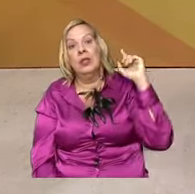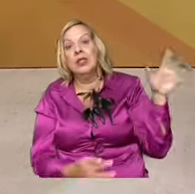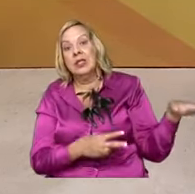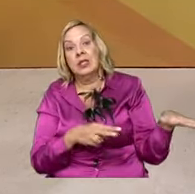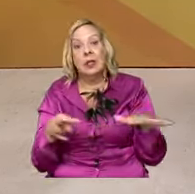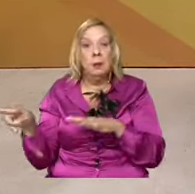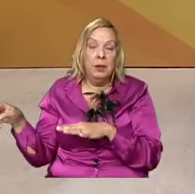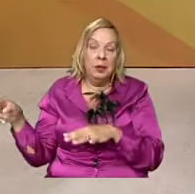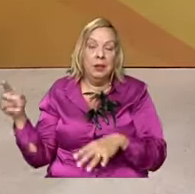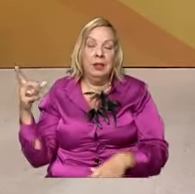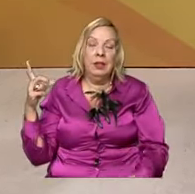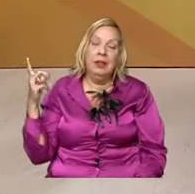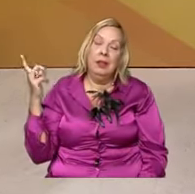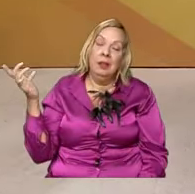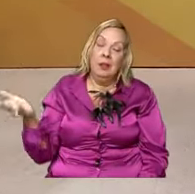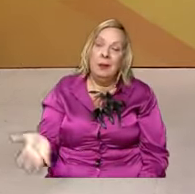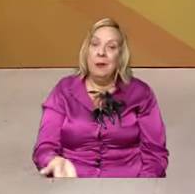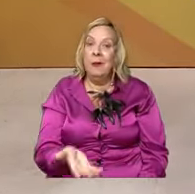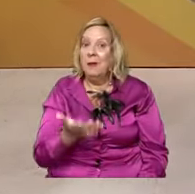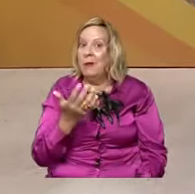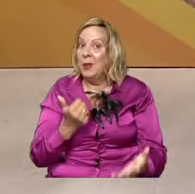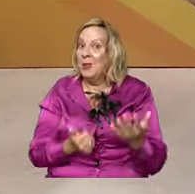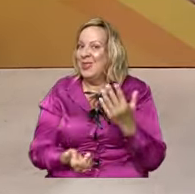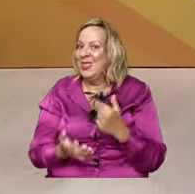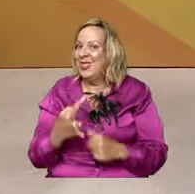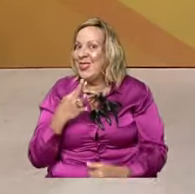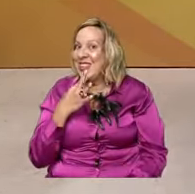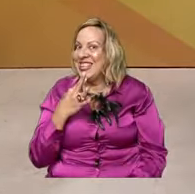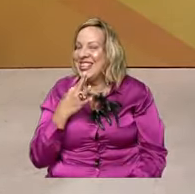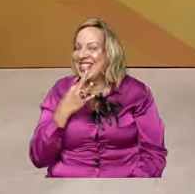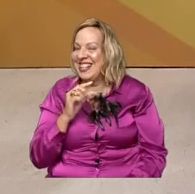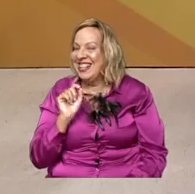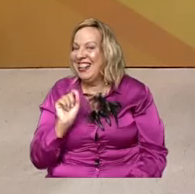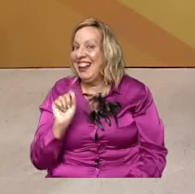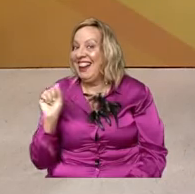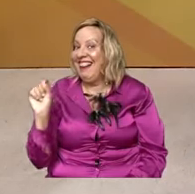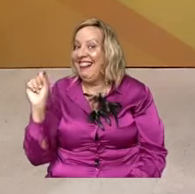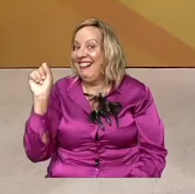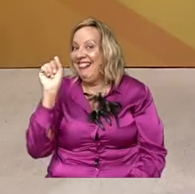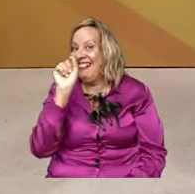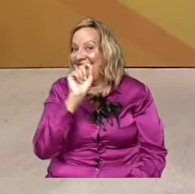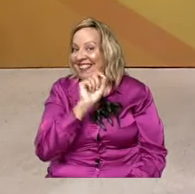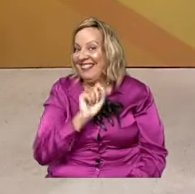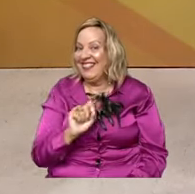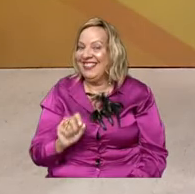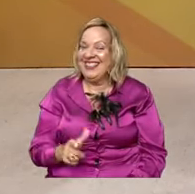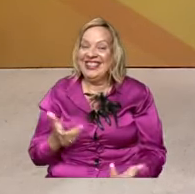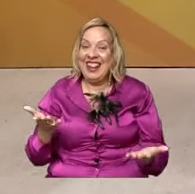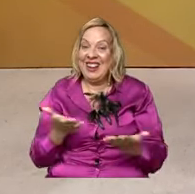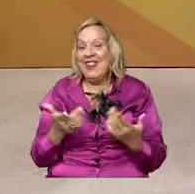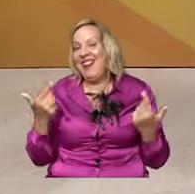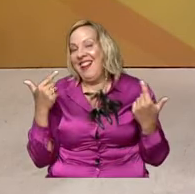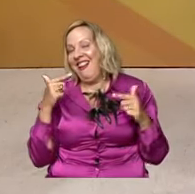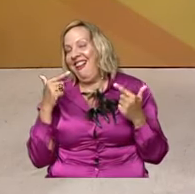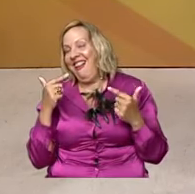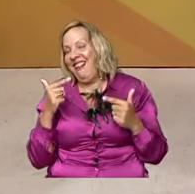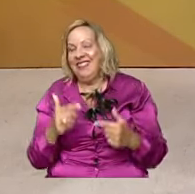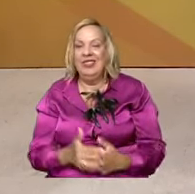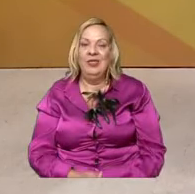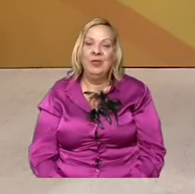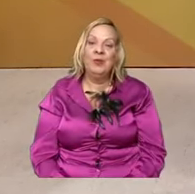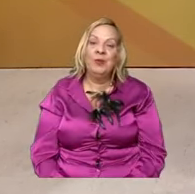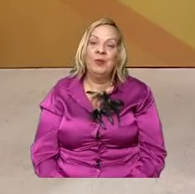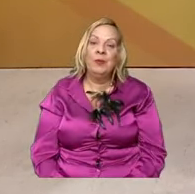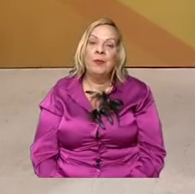com certeza, viu? Essa turma tá muito feliz e nós vamos conferir agora. Quem é que está sorrindo à toa, né? E podendo